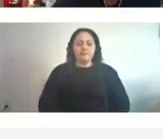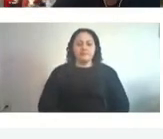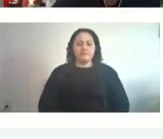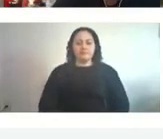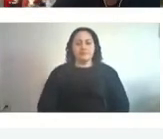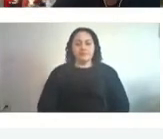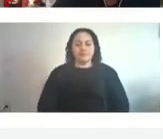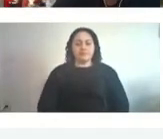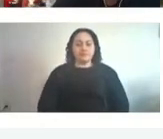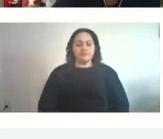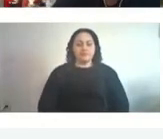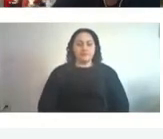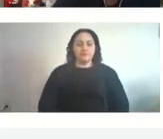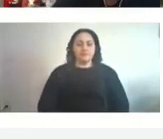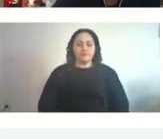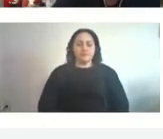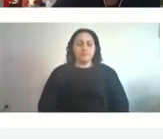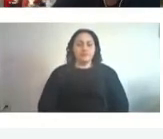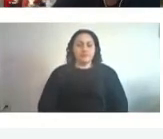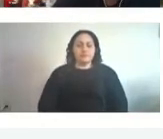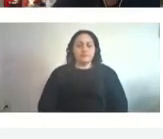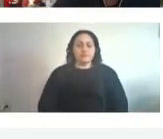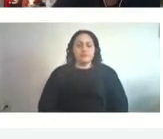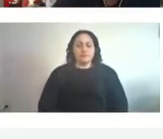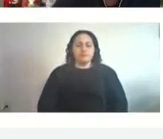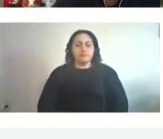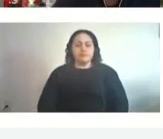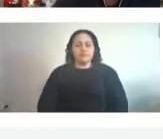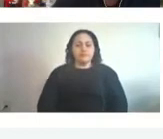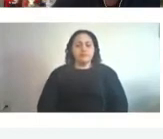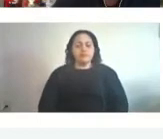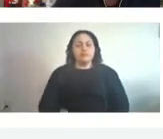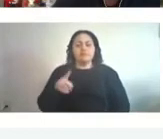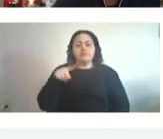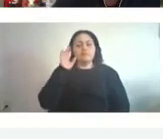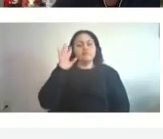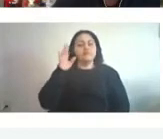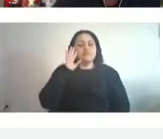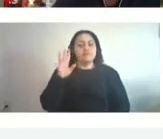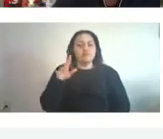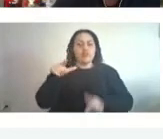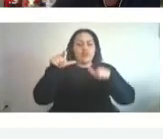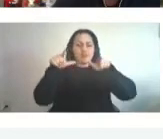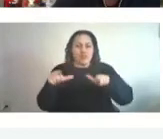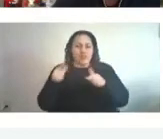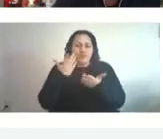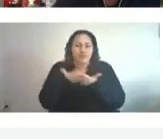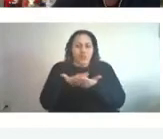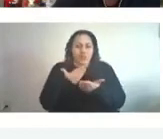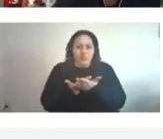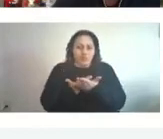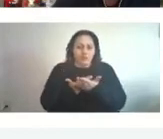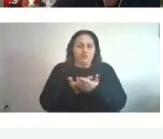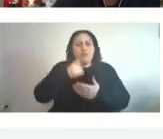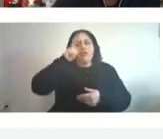Então, vocês pensem comigo, assim, nessa perspectiva, né, a sala de aula ela se constituiu sempre como um espaço de